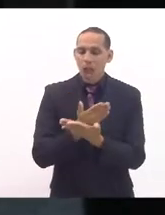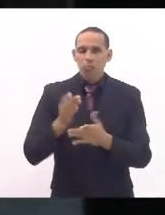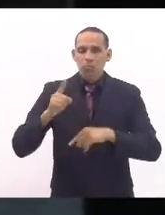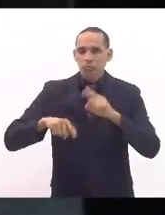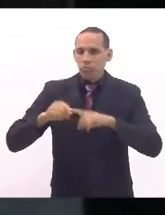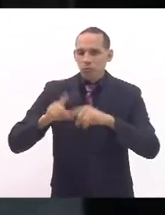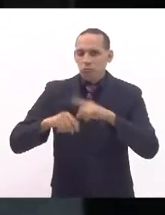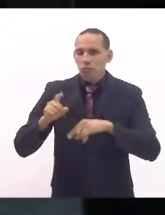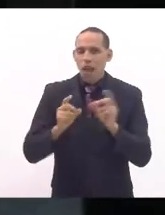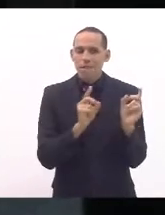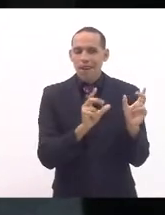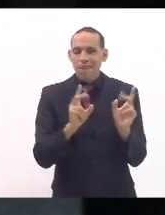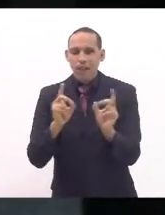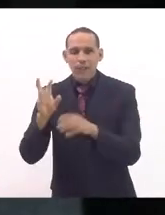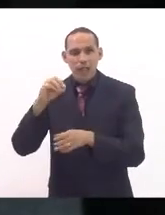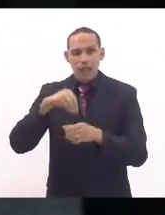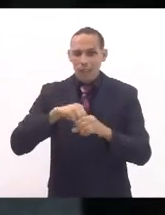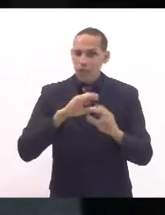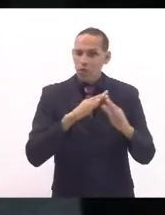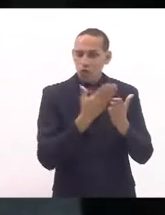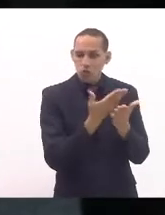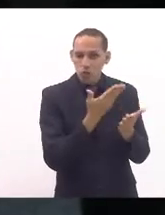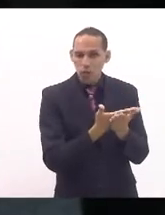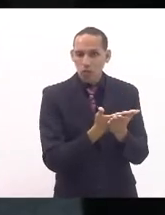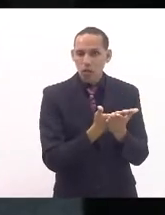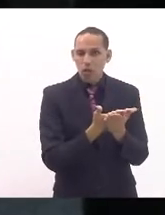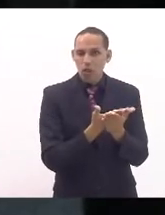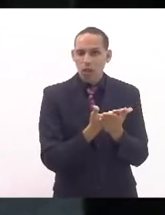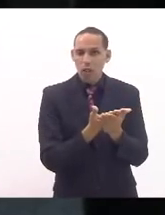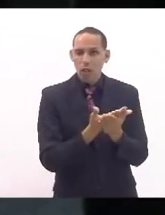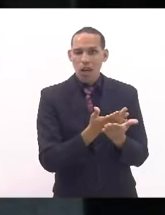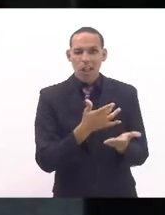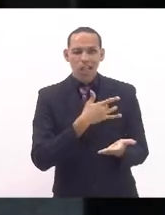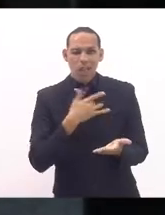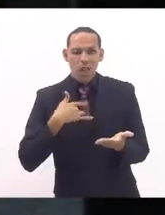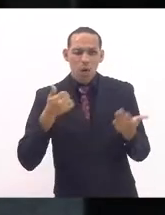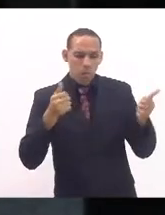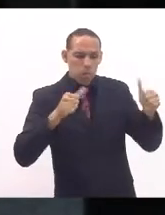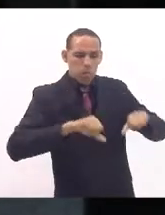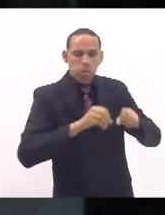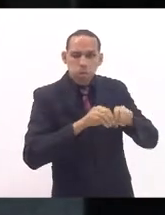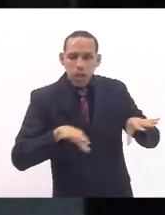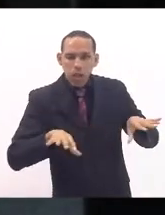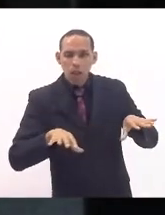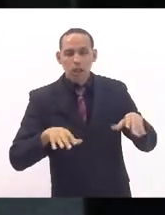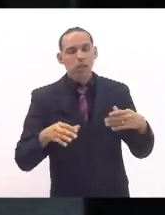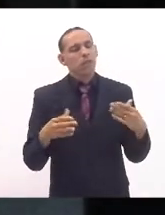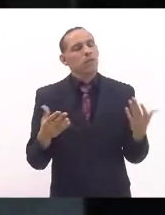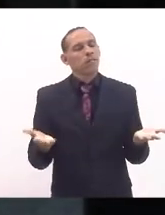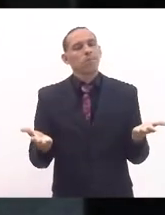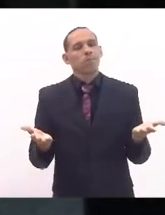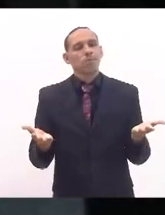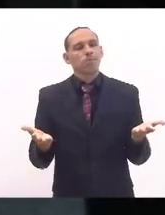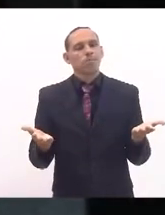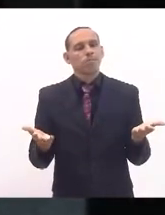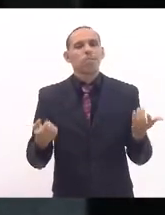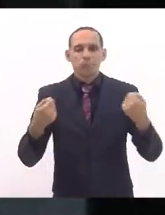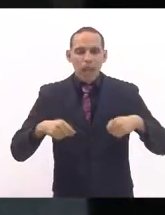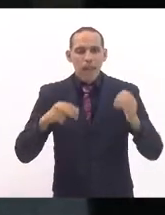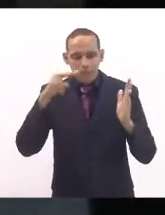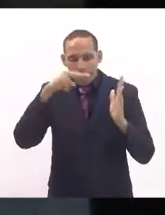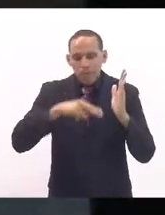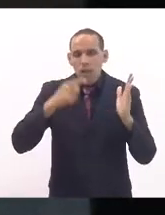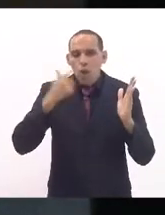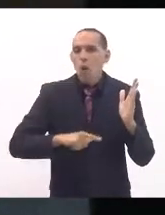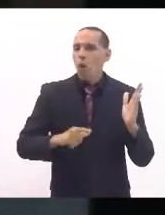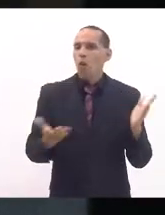são comercializados dentro de uma unidade escolar e são prejudiciais à saúde da criança, isso tem que ser revisto e